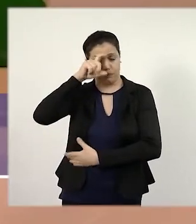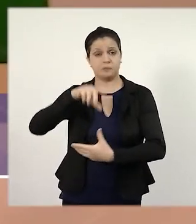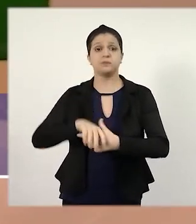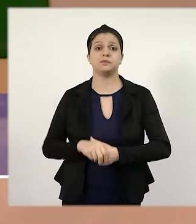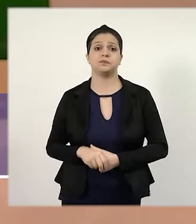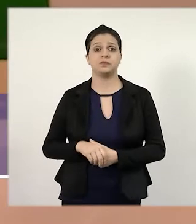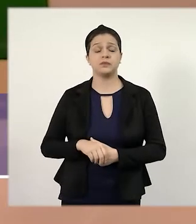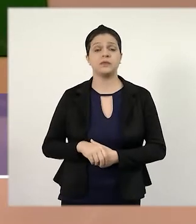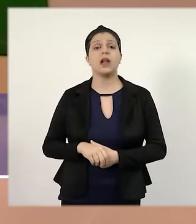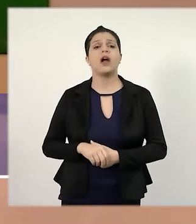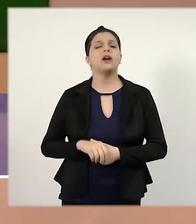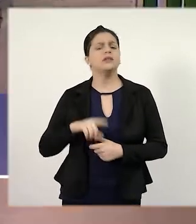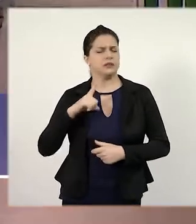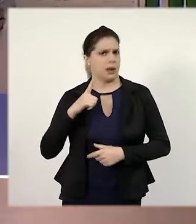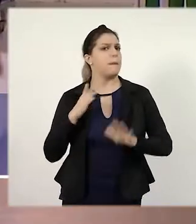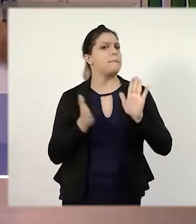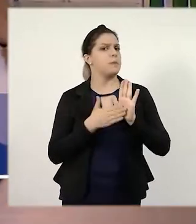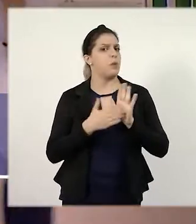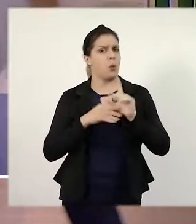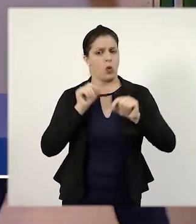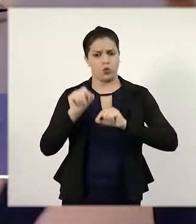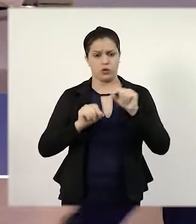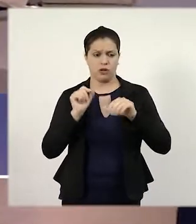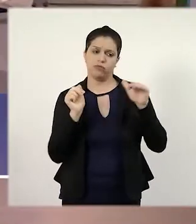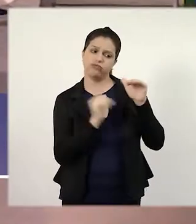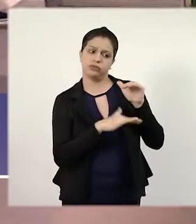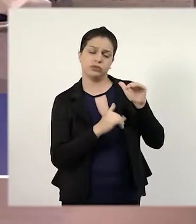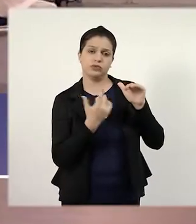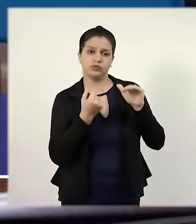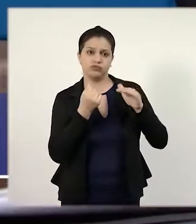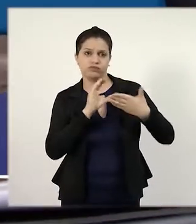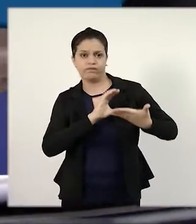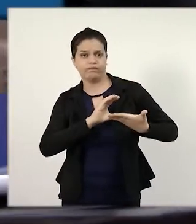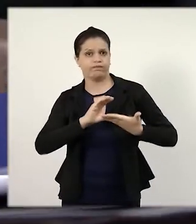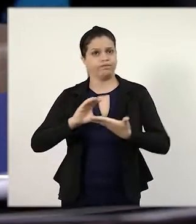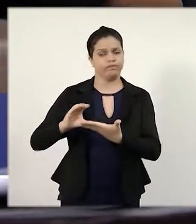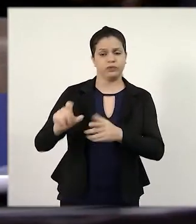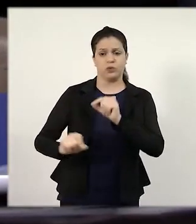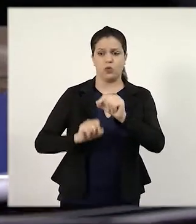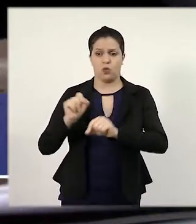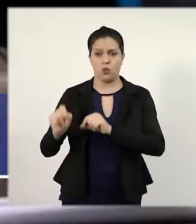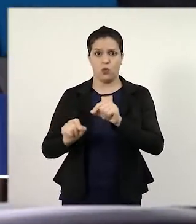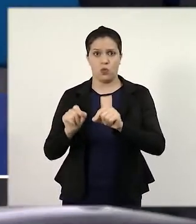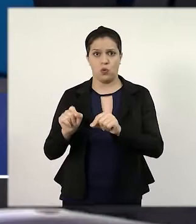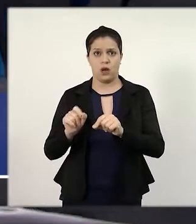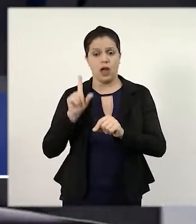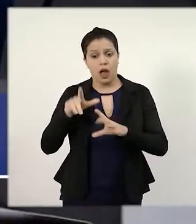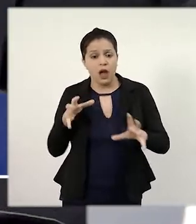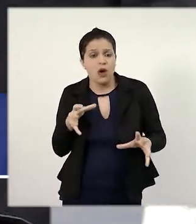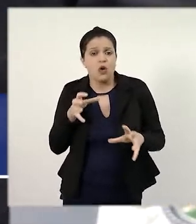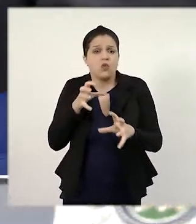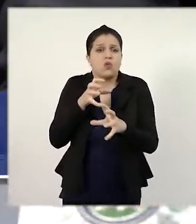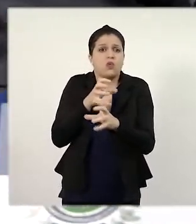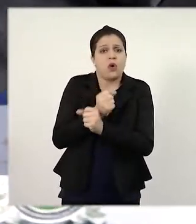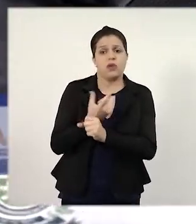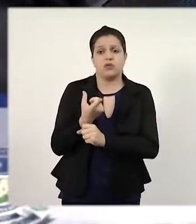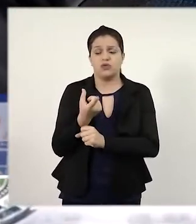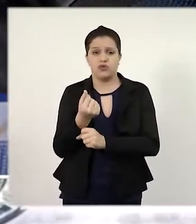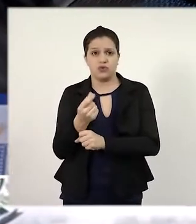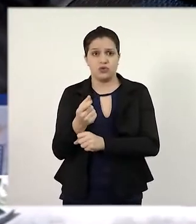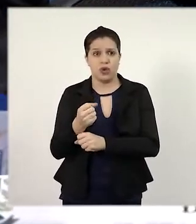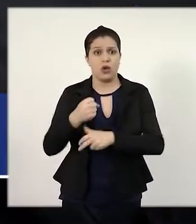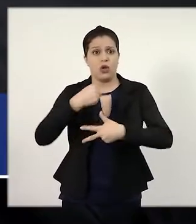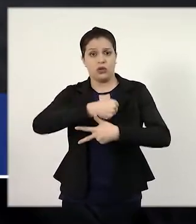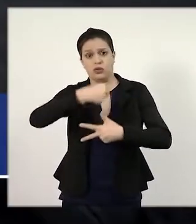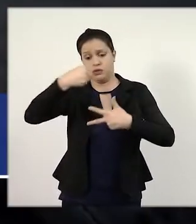Hospitais Filantrópicos. De acordo com a proposta, os recursos financeiros serão da devolução voluntária, oriundos da